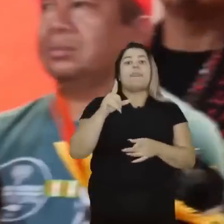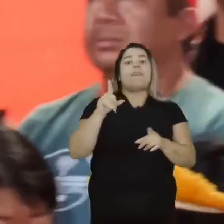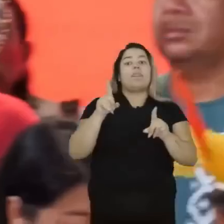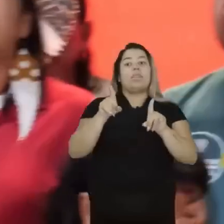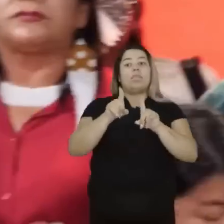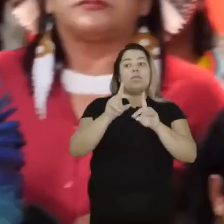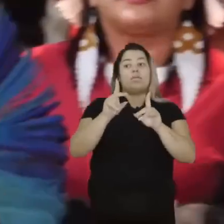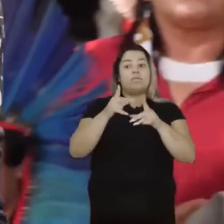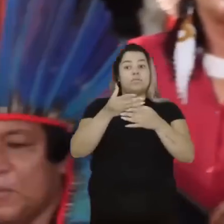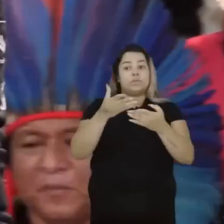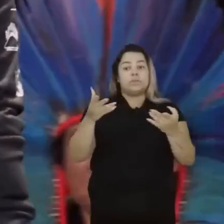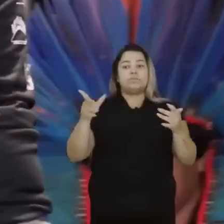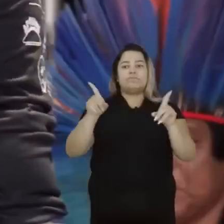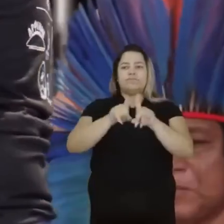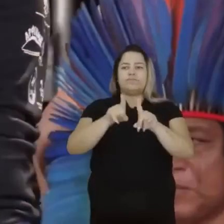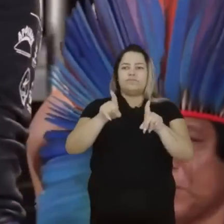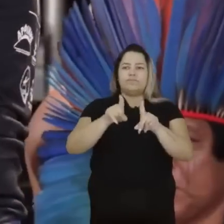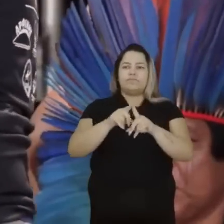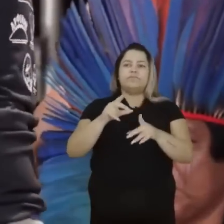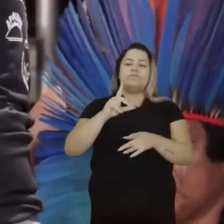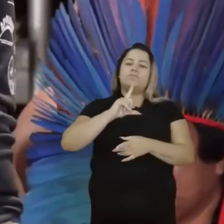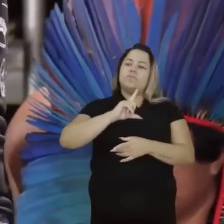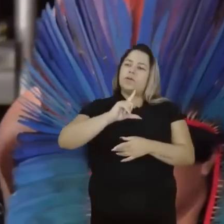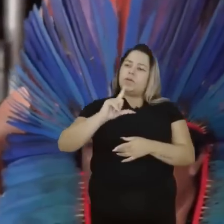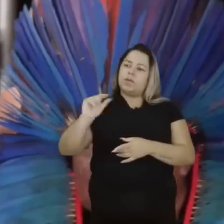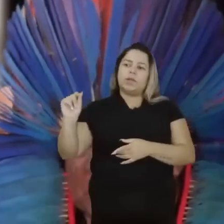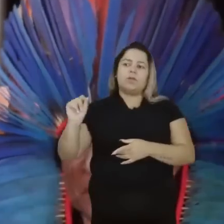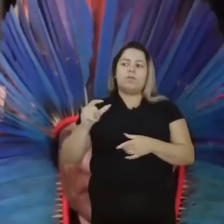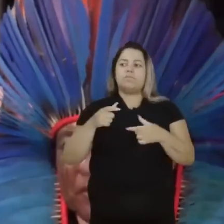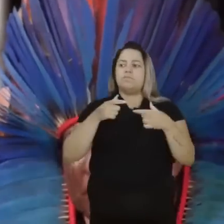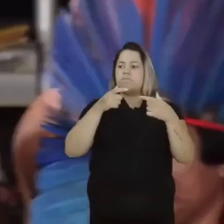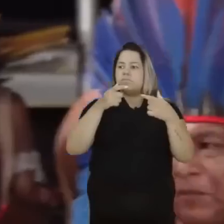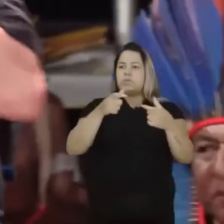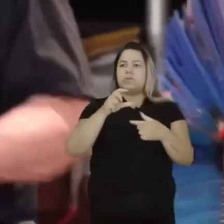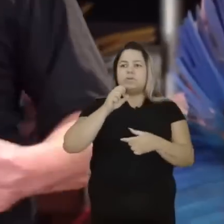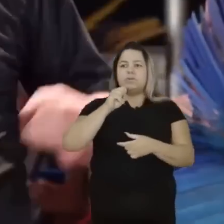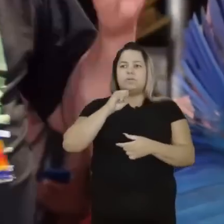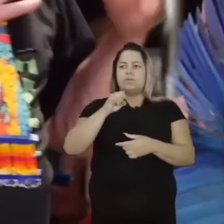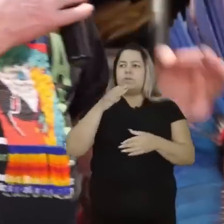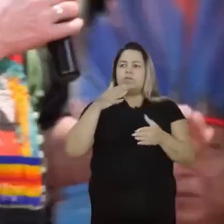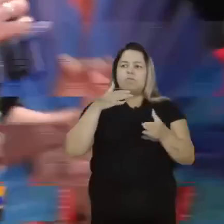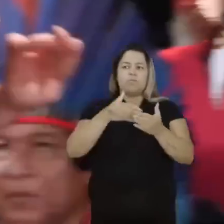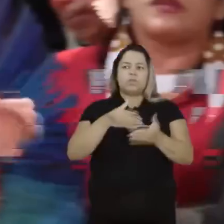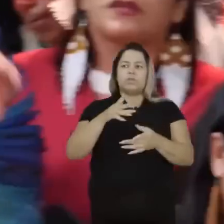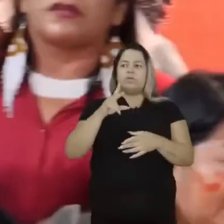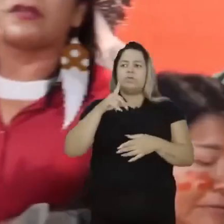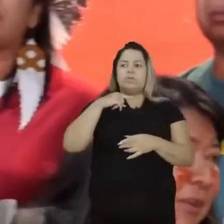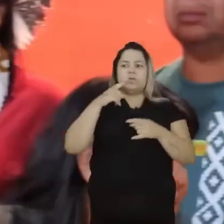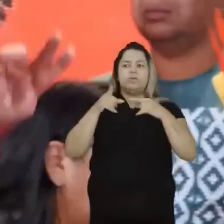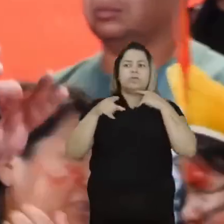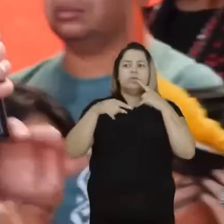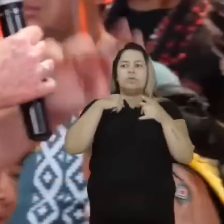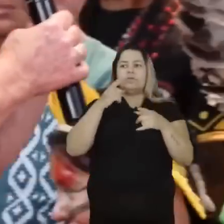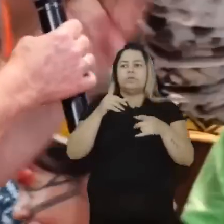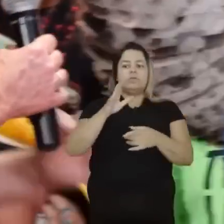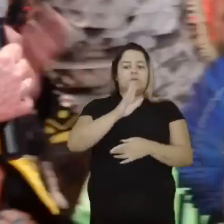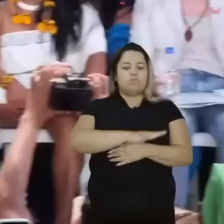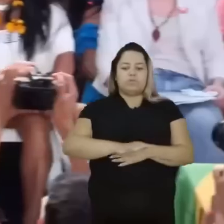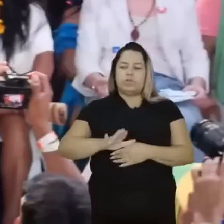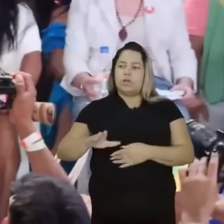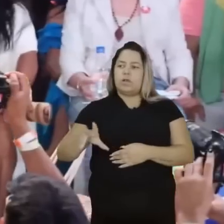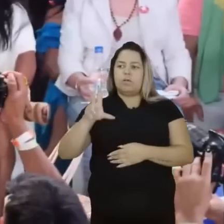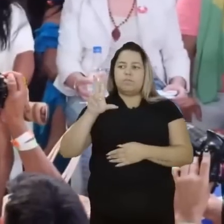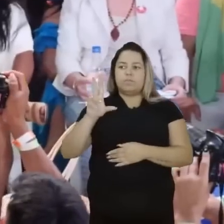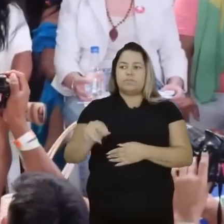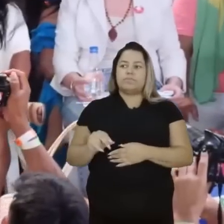É ter direito a poder ir para onde quiser, sem intromissão de ninguém, porque vocês não são crianças para